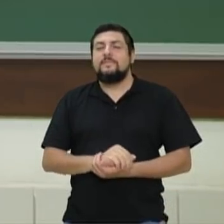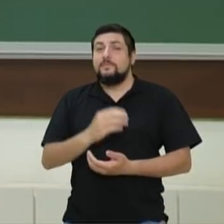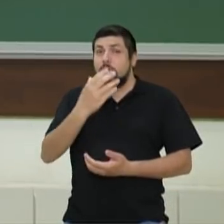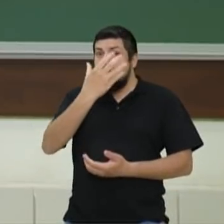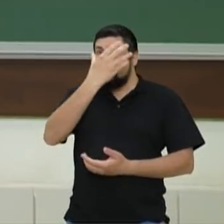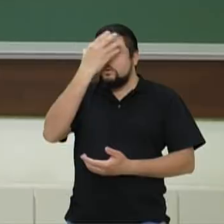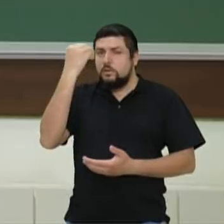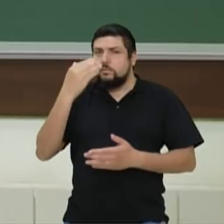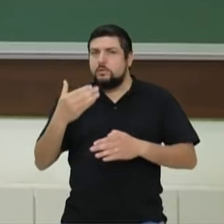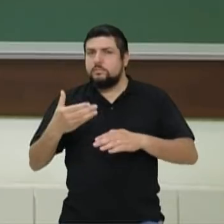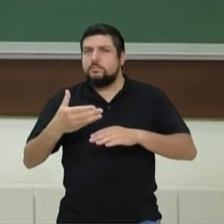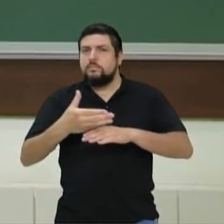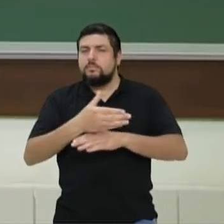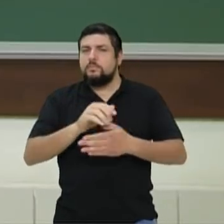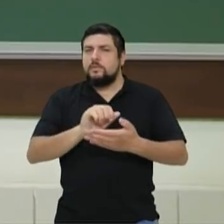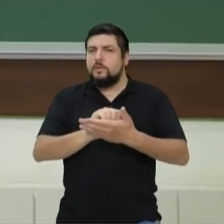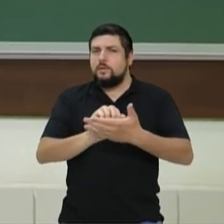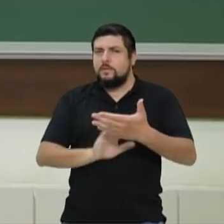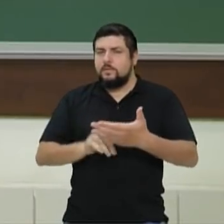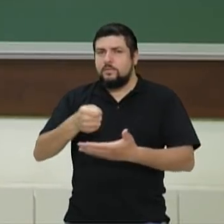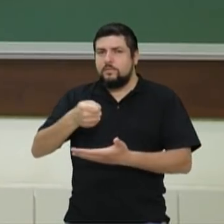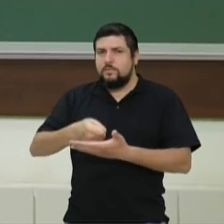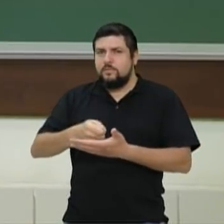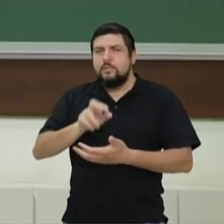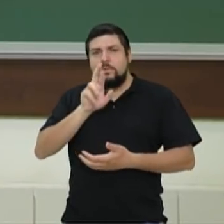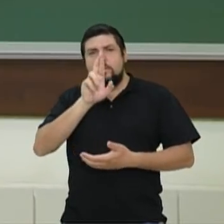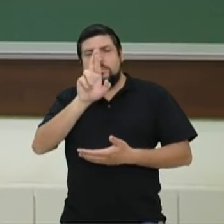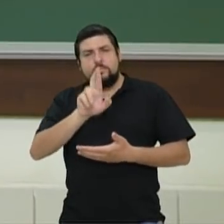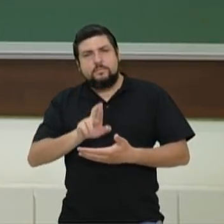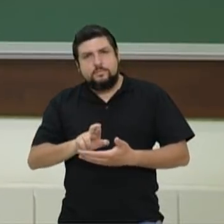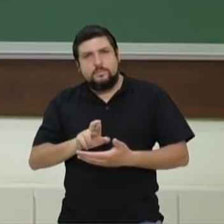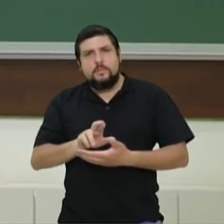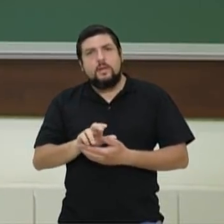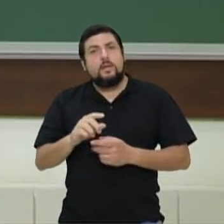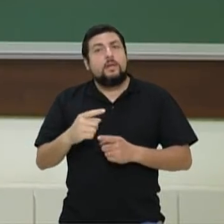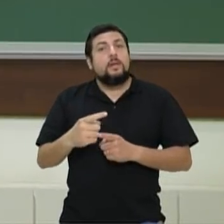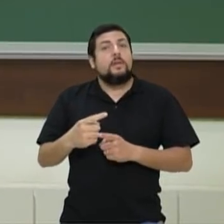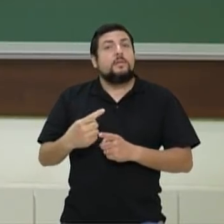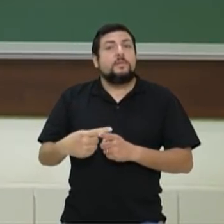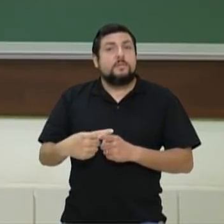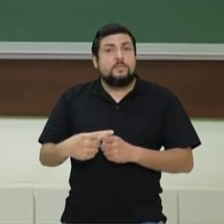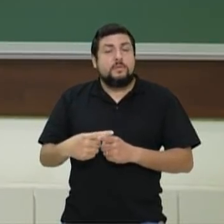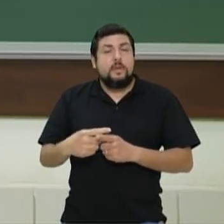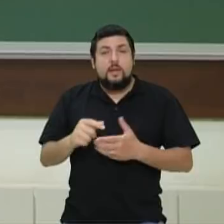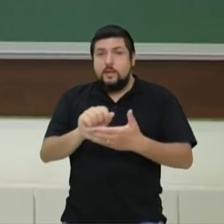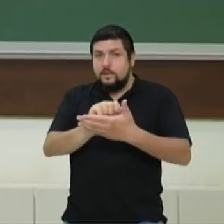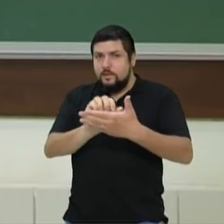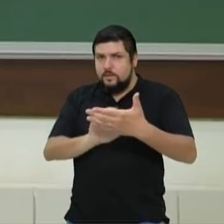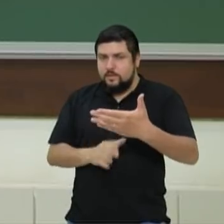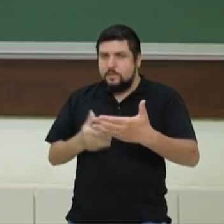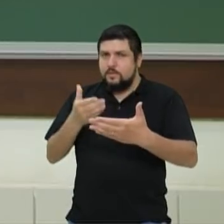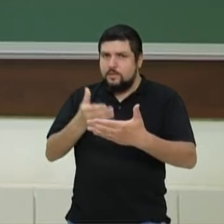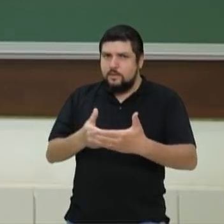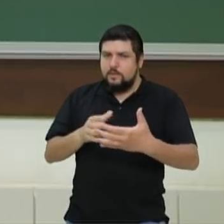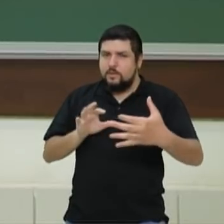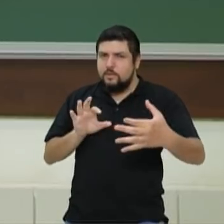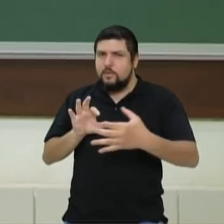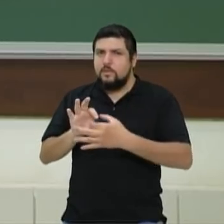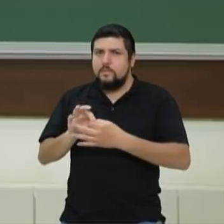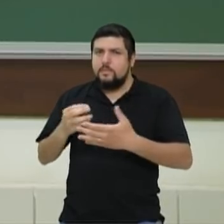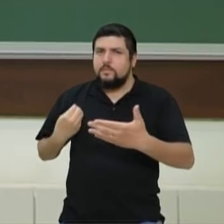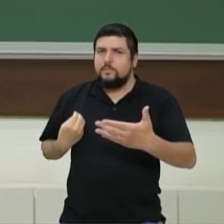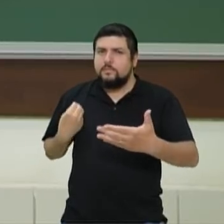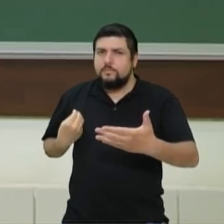acessar as atividades obrigatórias e respondê-las, pois essas atividades estão vinculadas à